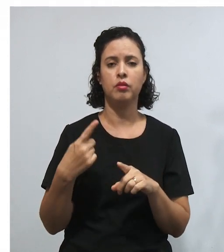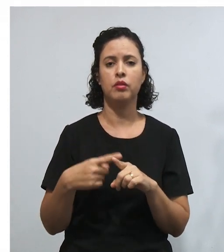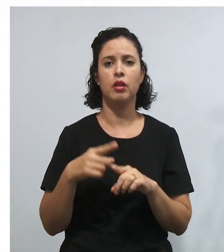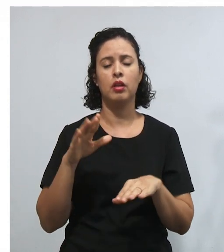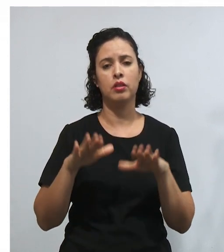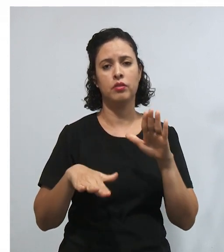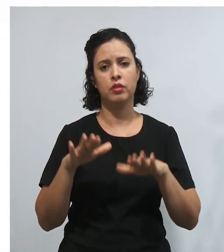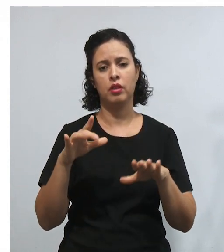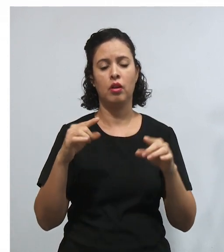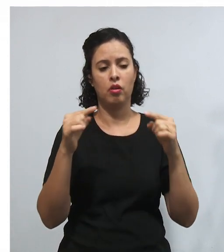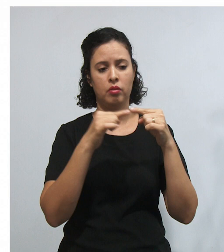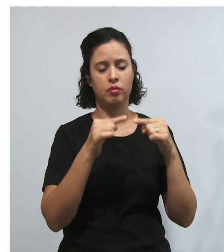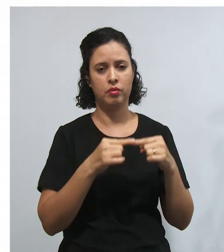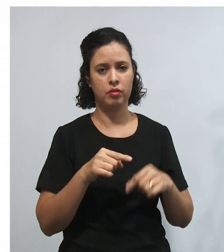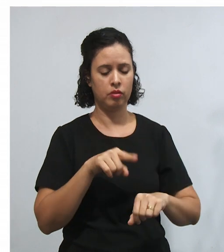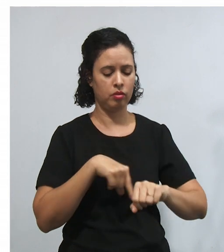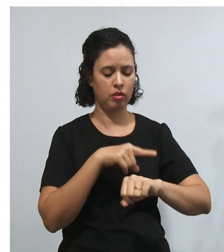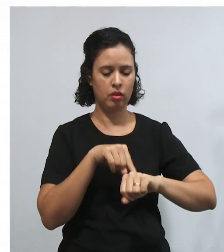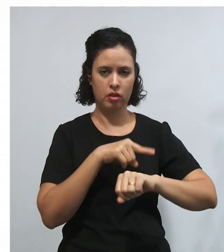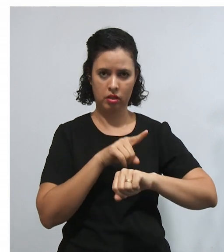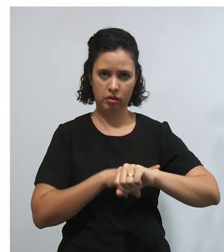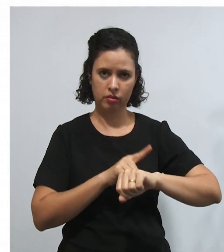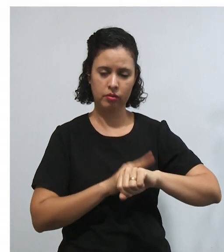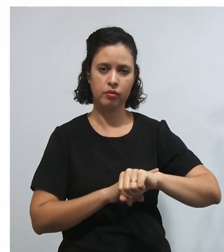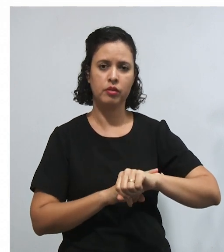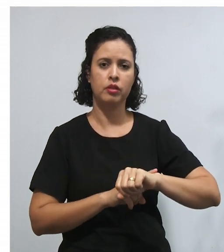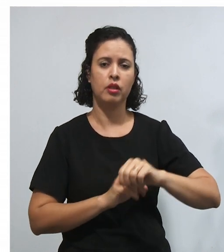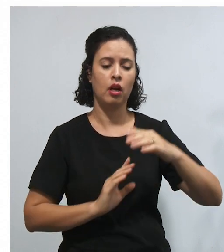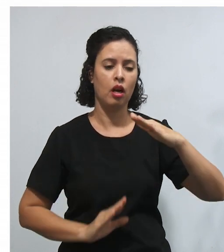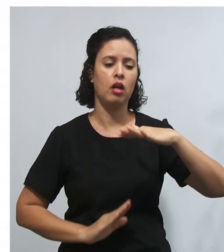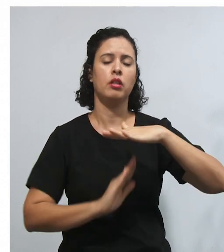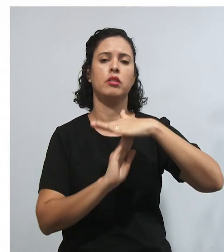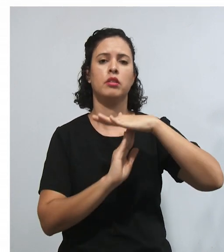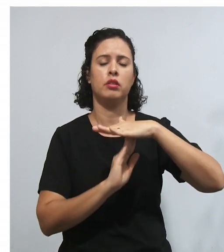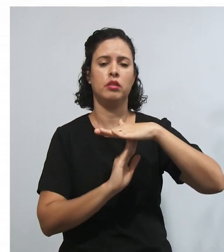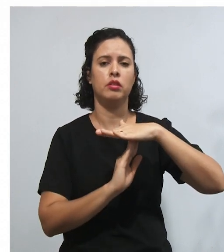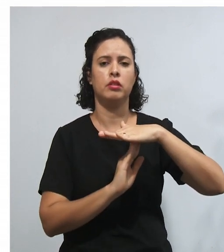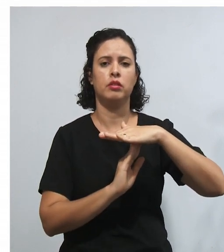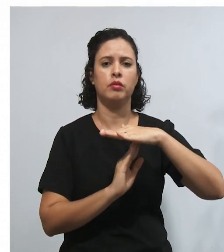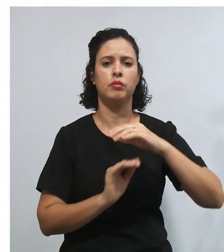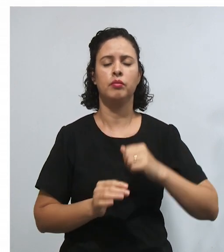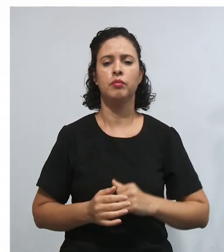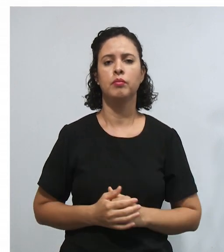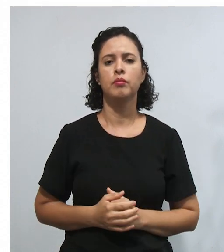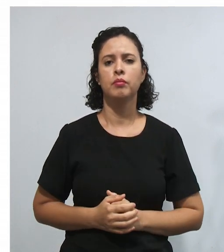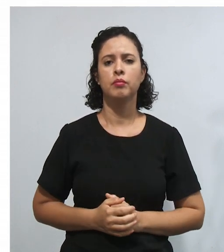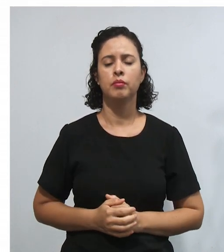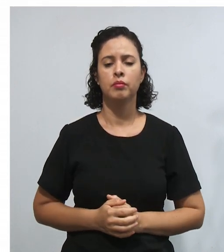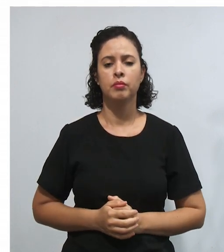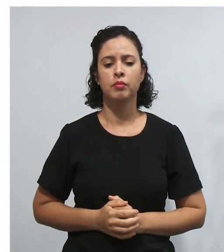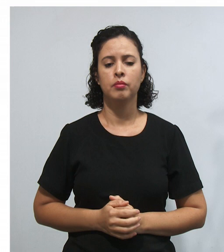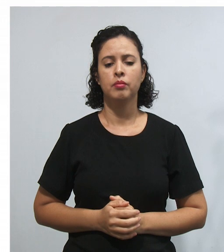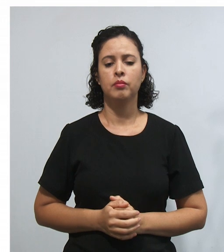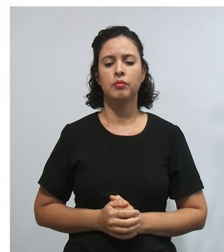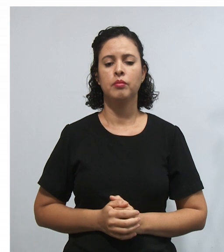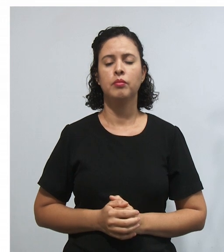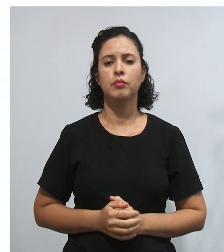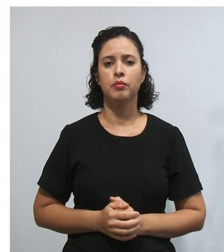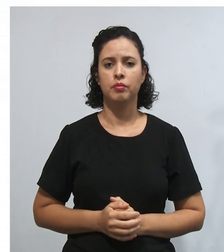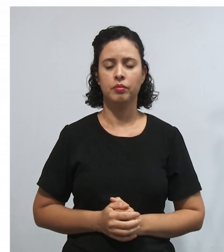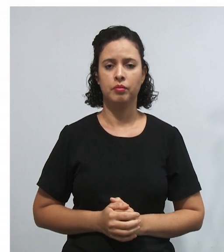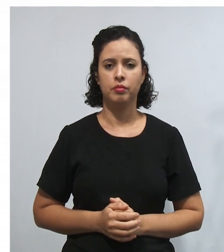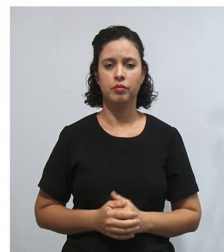porque geralmente tem compatibilidade de horário, né? E não ultrapassa o teto permitido, tá certo? Então é